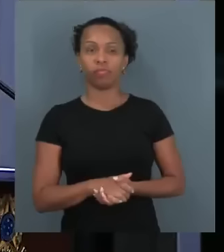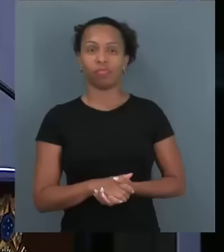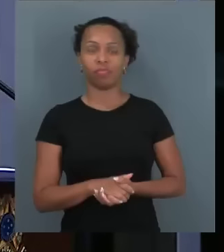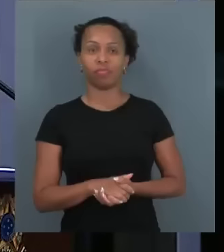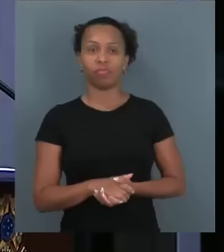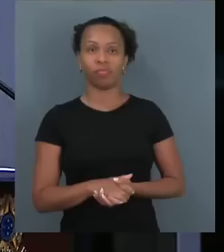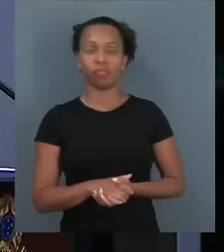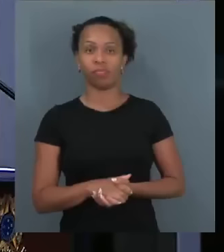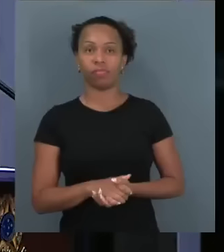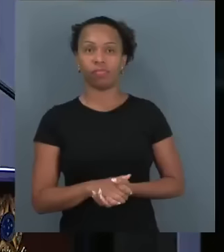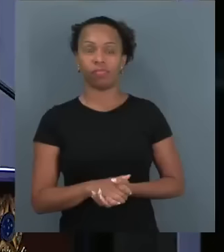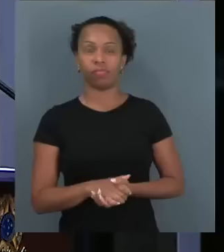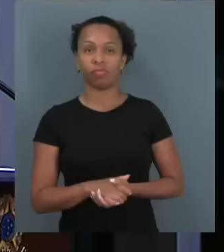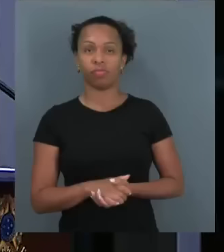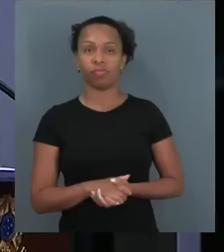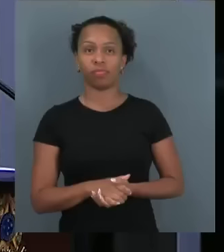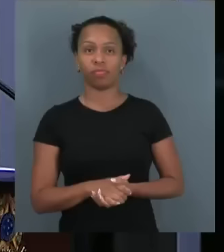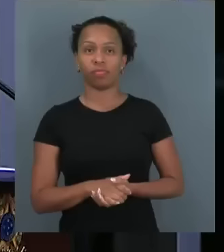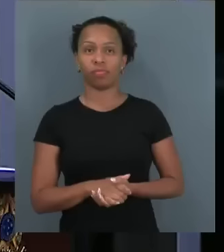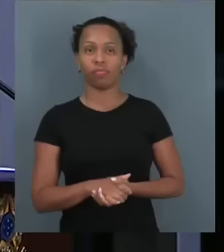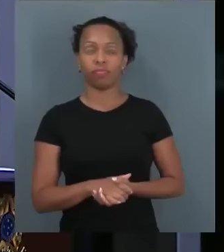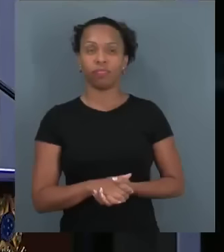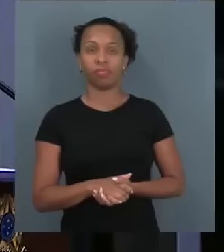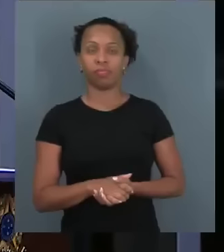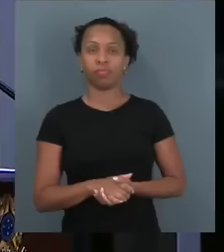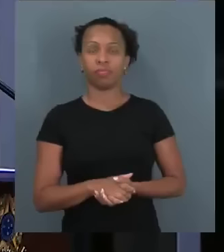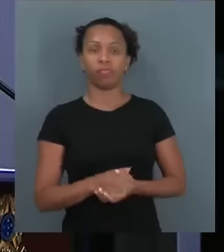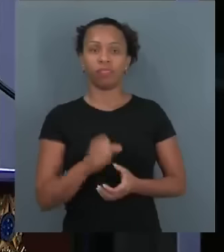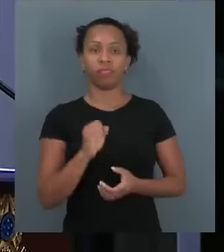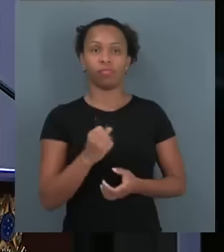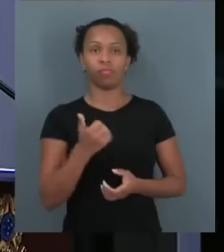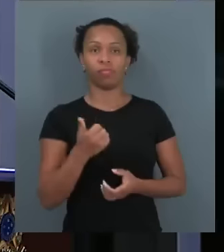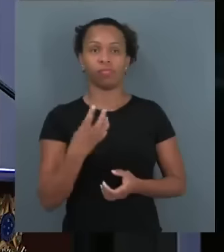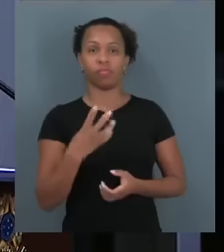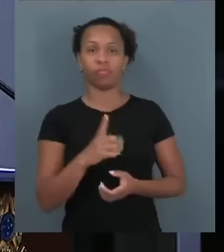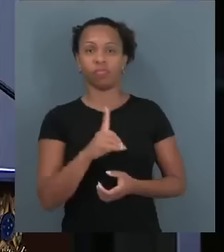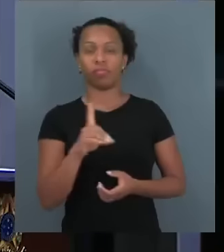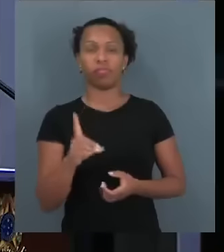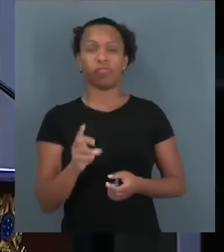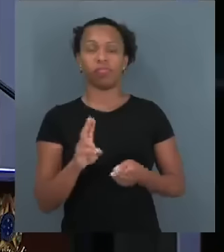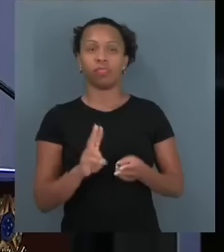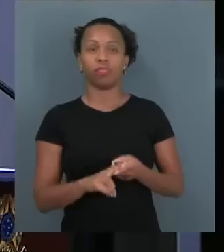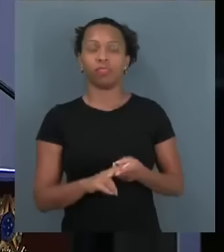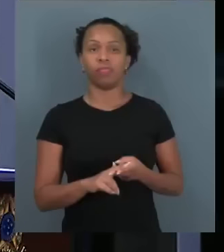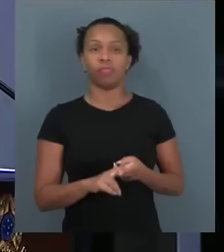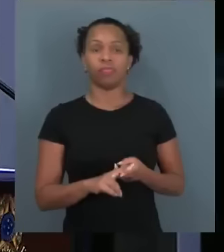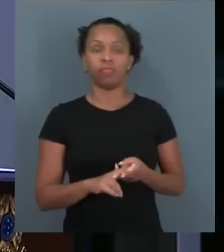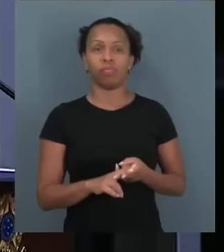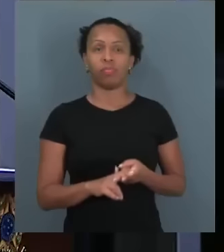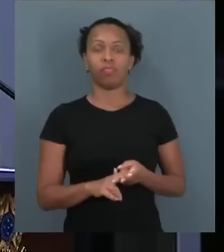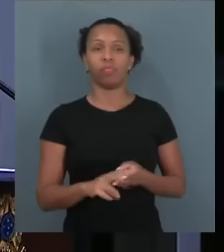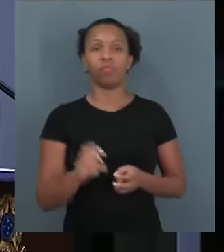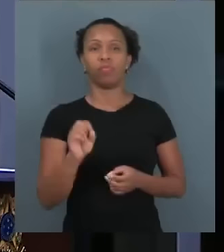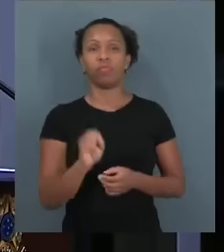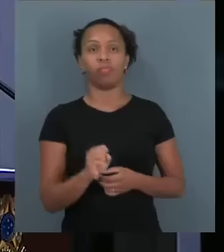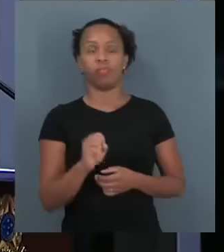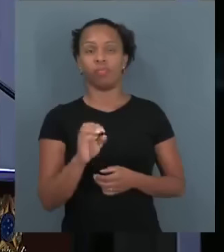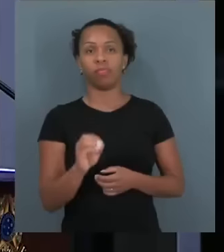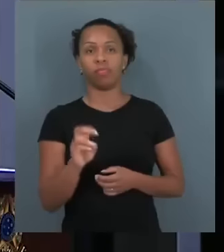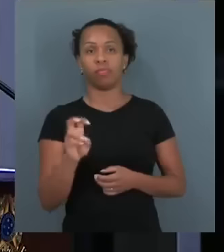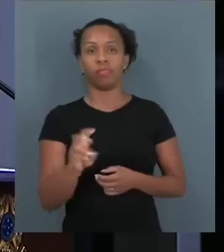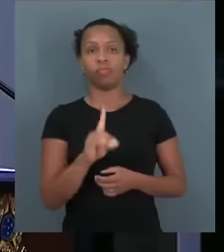Eu repito, são 814 dias presos. Destes, 805